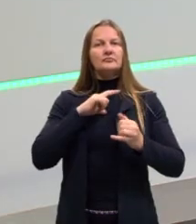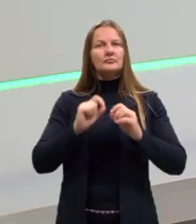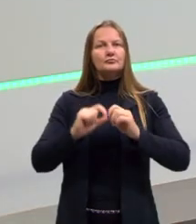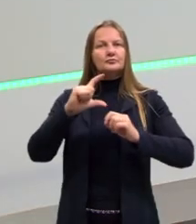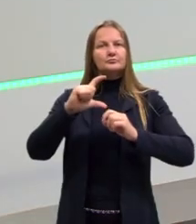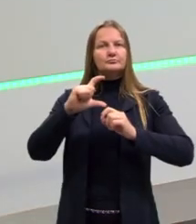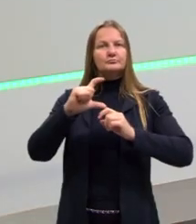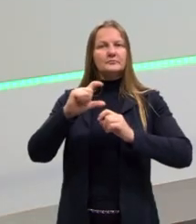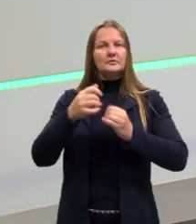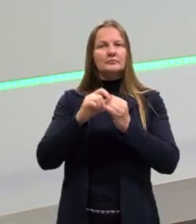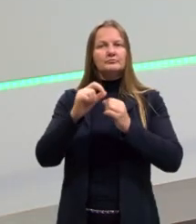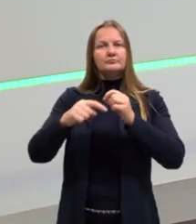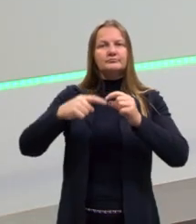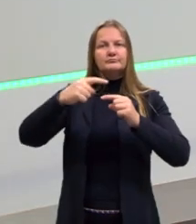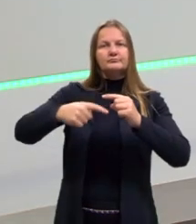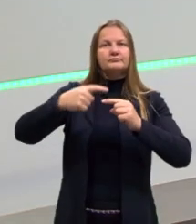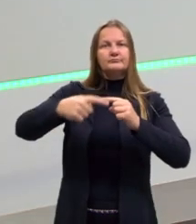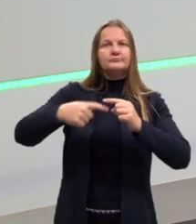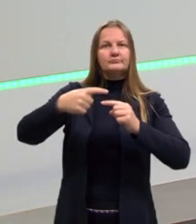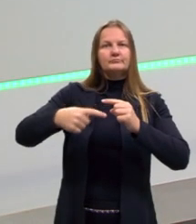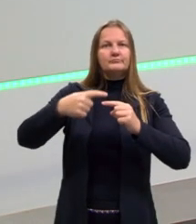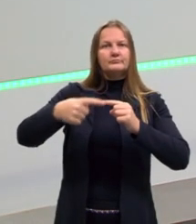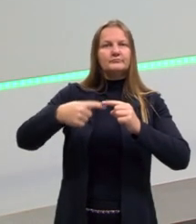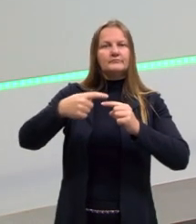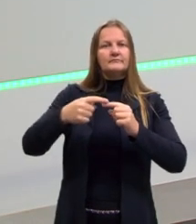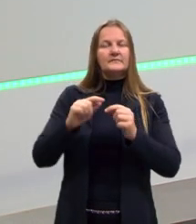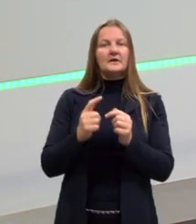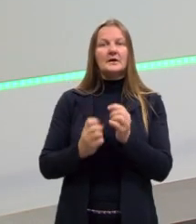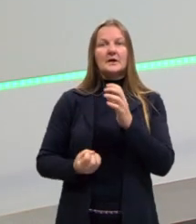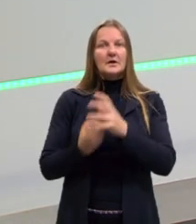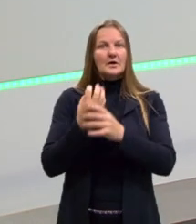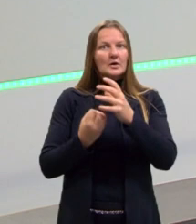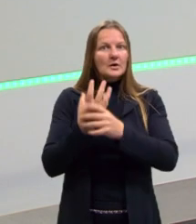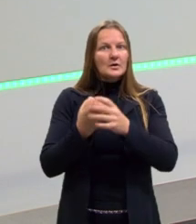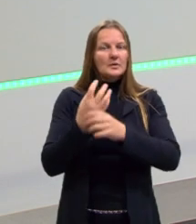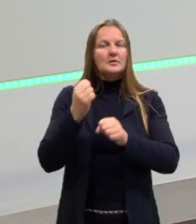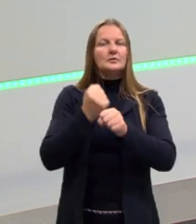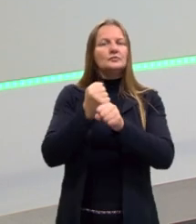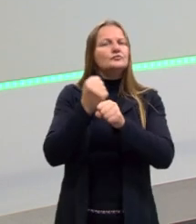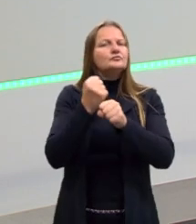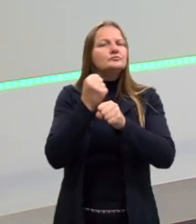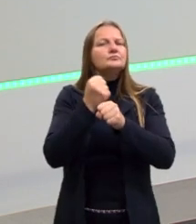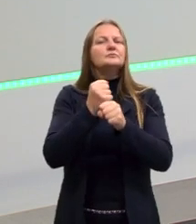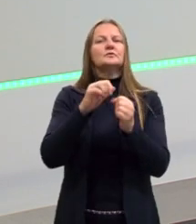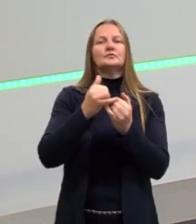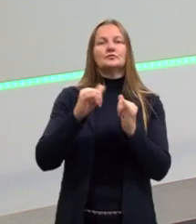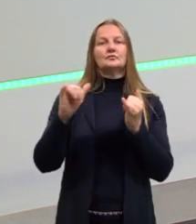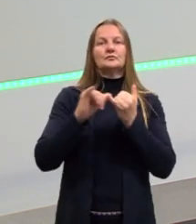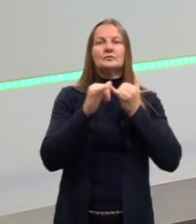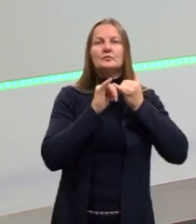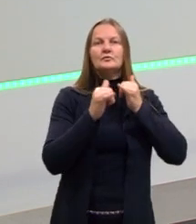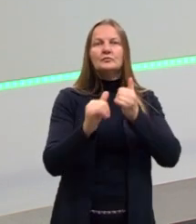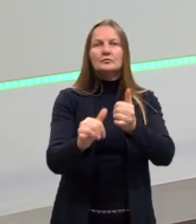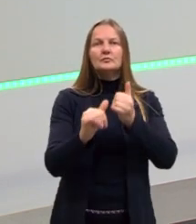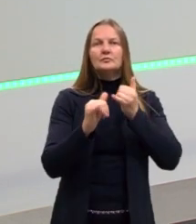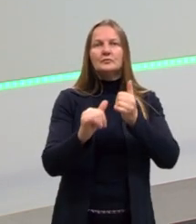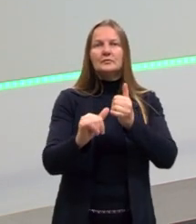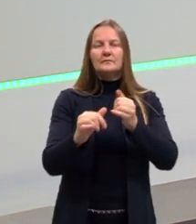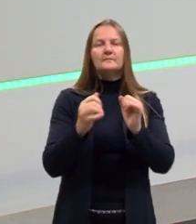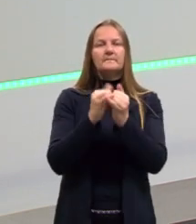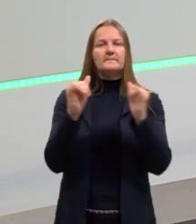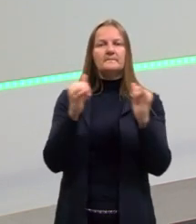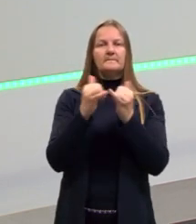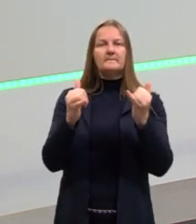essa pilha está gerando certo pode trazer essa representação claro que de diversas reações de pilha Porque nós não temos